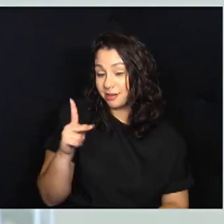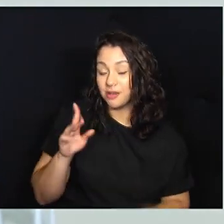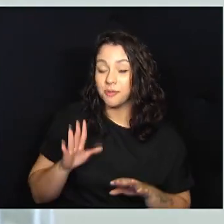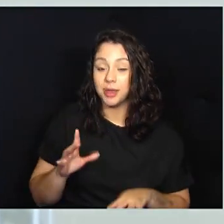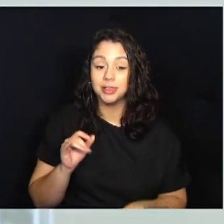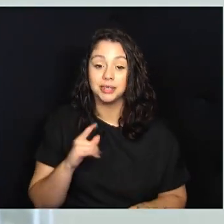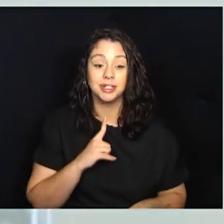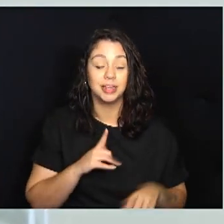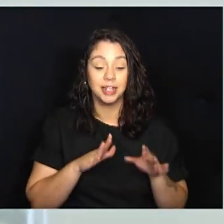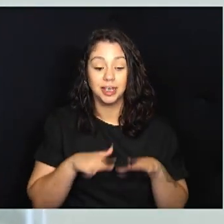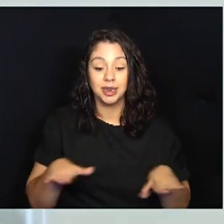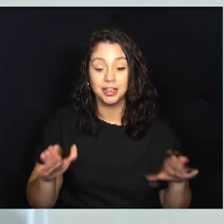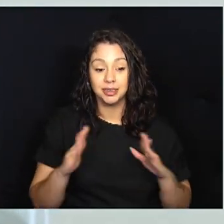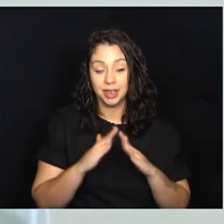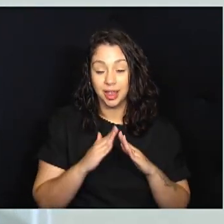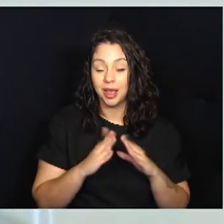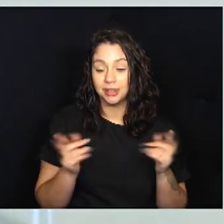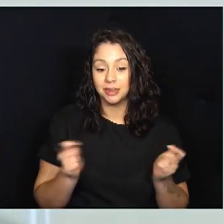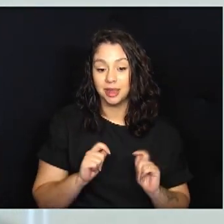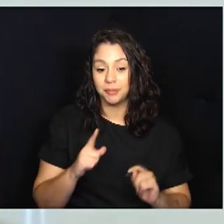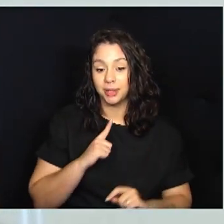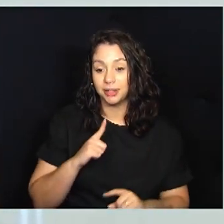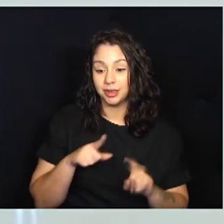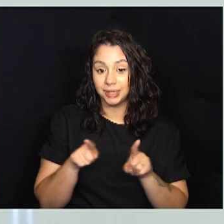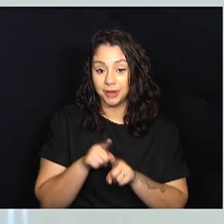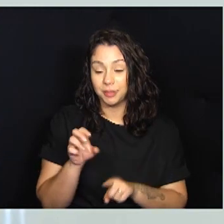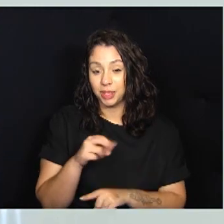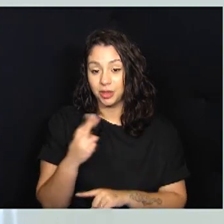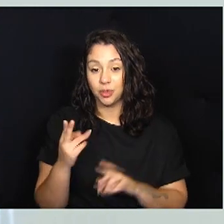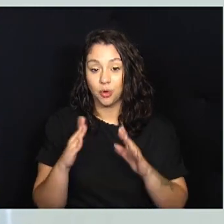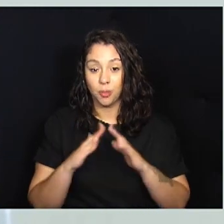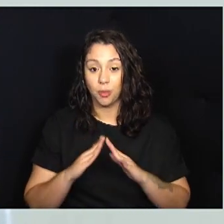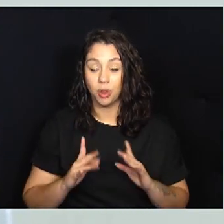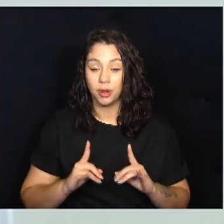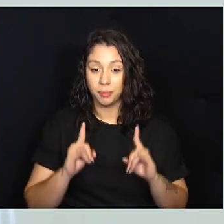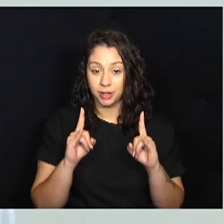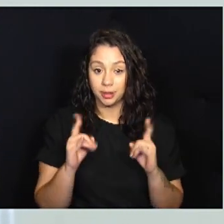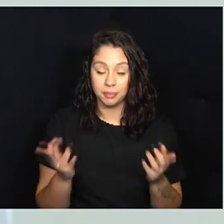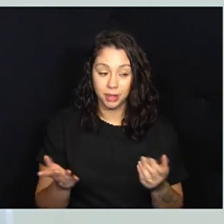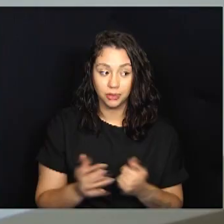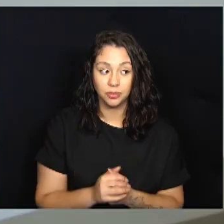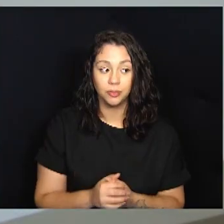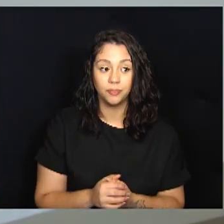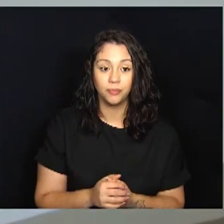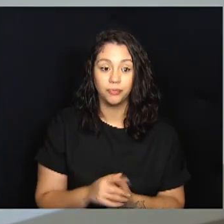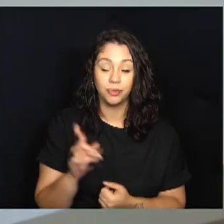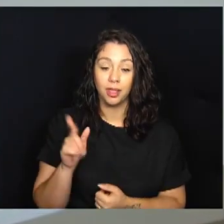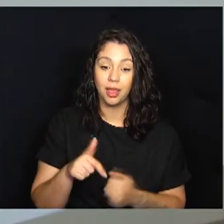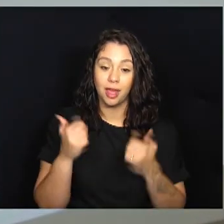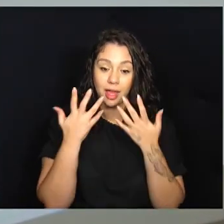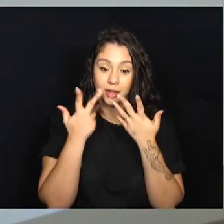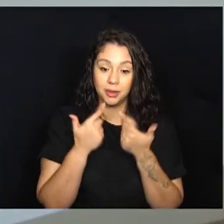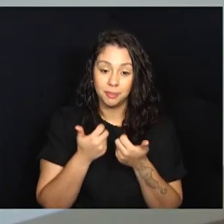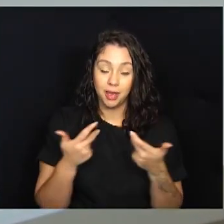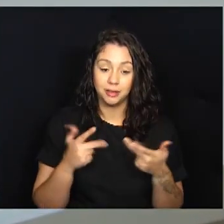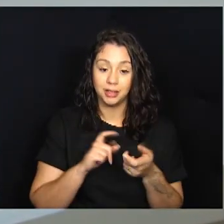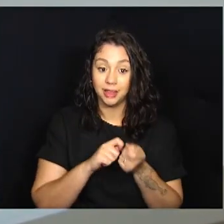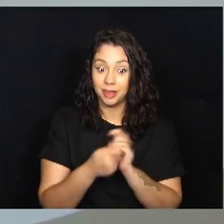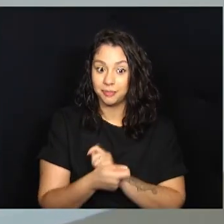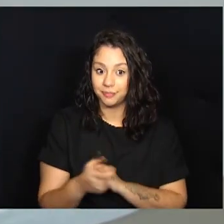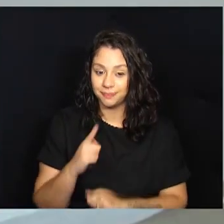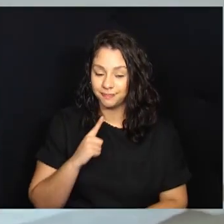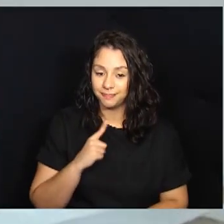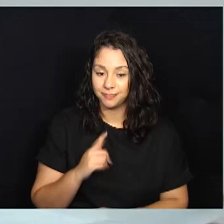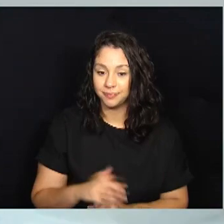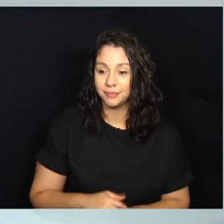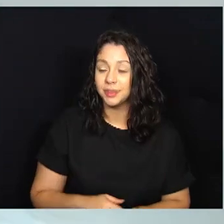tem criança, né? Quando a gente mora em apartamento, então são animais adaptáveis. Adaptáveis em